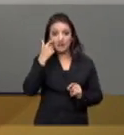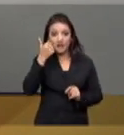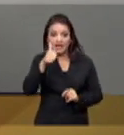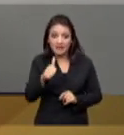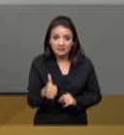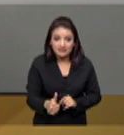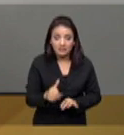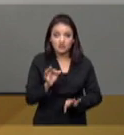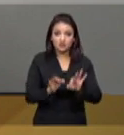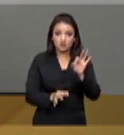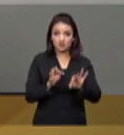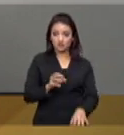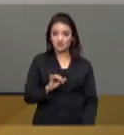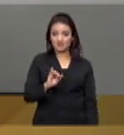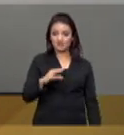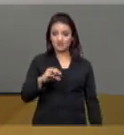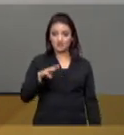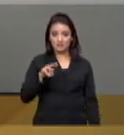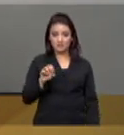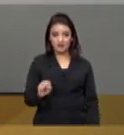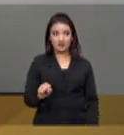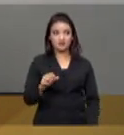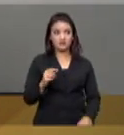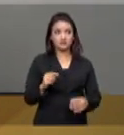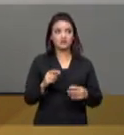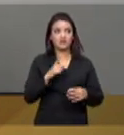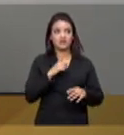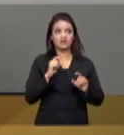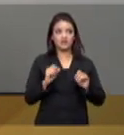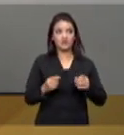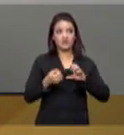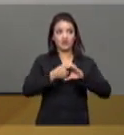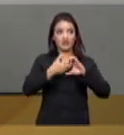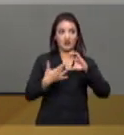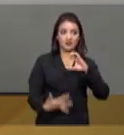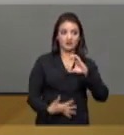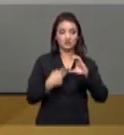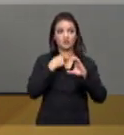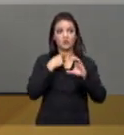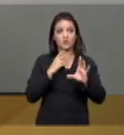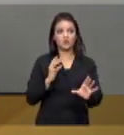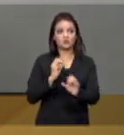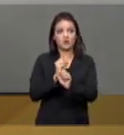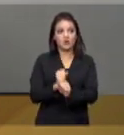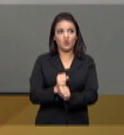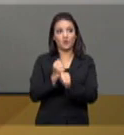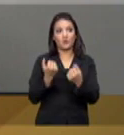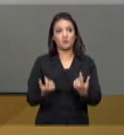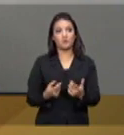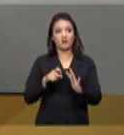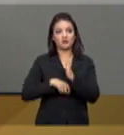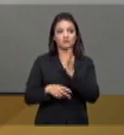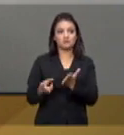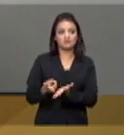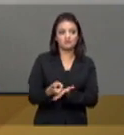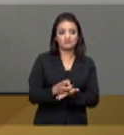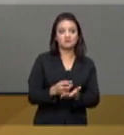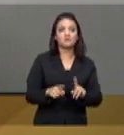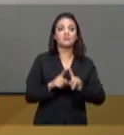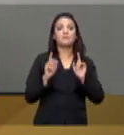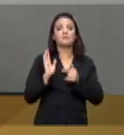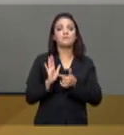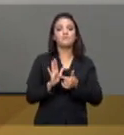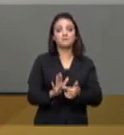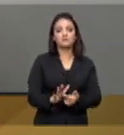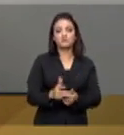e contábil do ICMS, ambas pautadas na característica da não cumulatividade deste tributo, revelariam que, assim